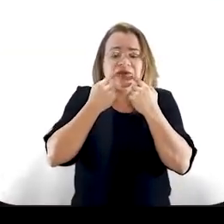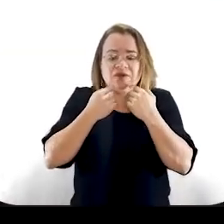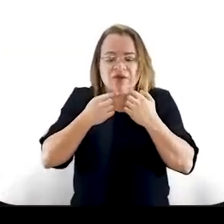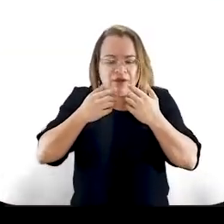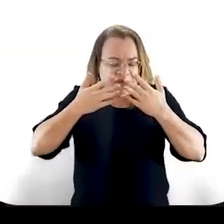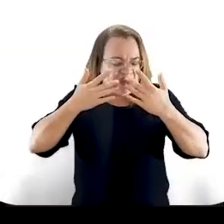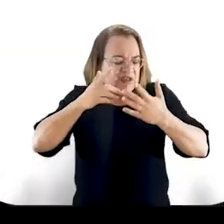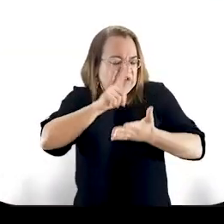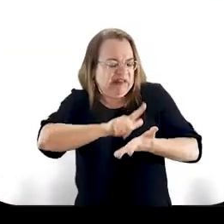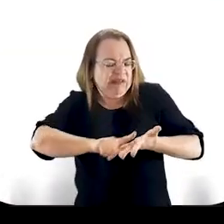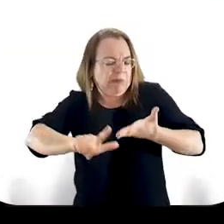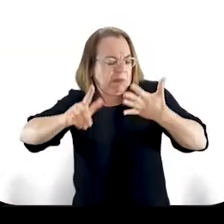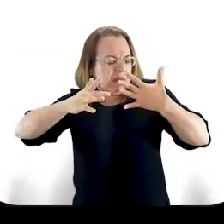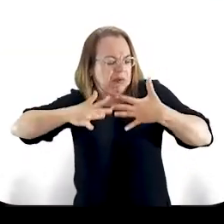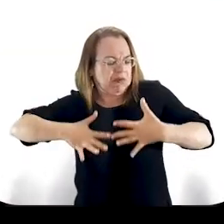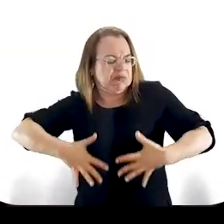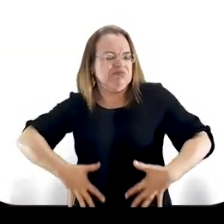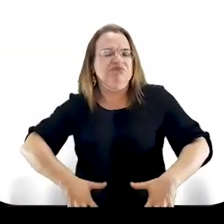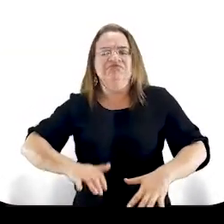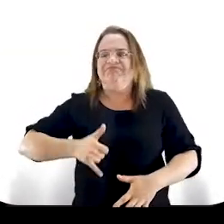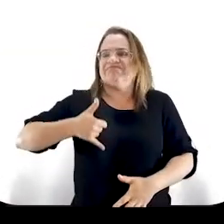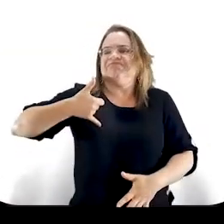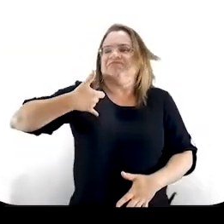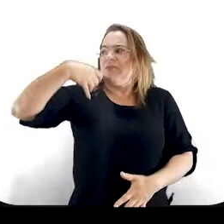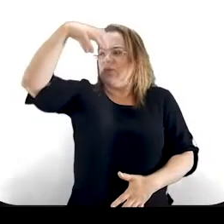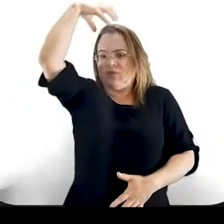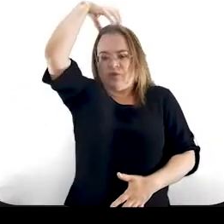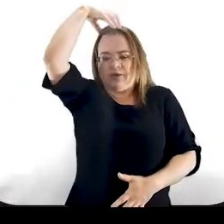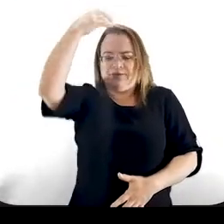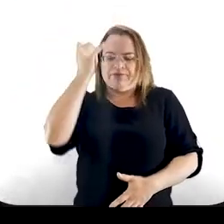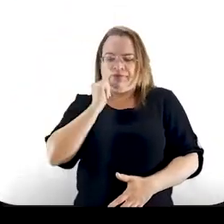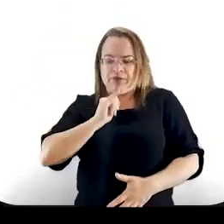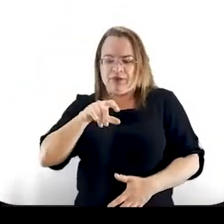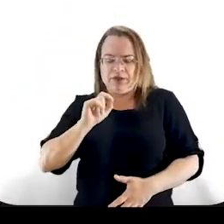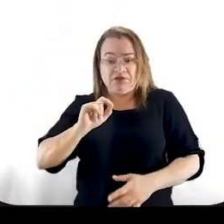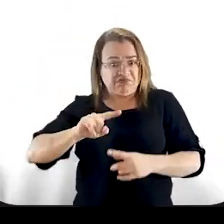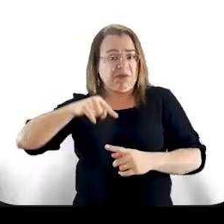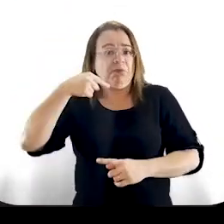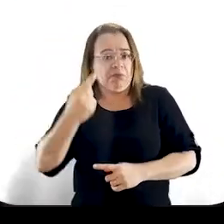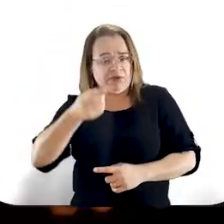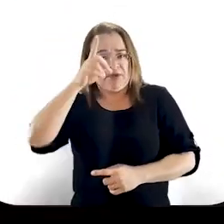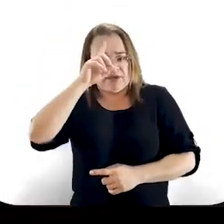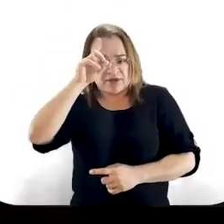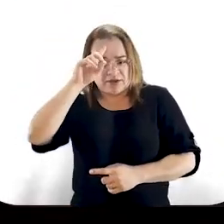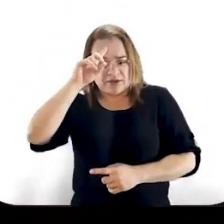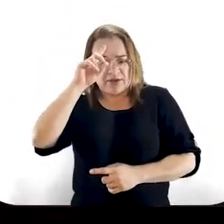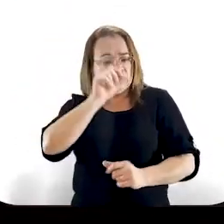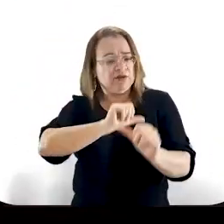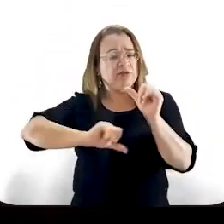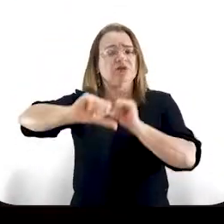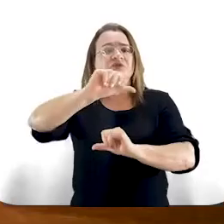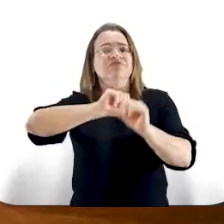também todo o orgulho do rei, que dizem que a partir desse dia passou a ser um rei